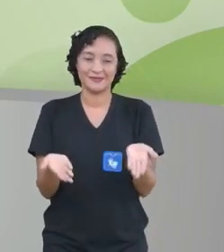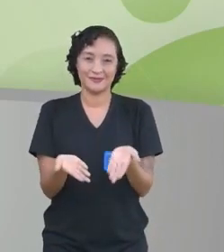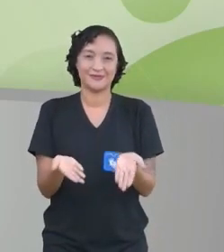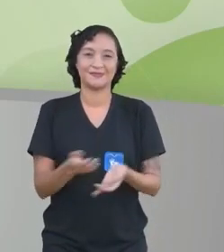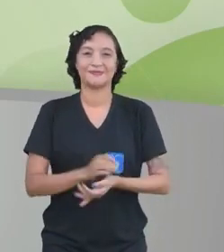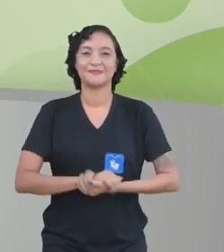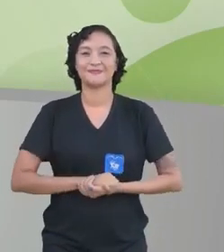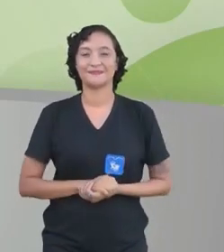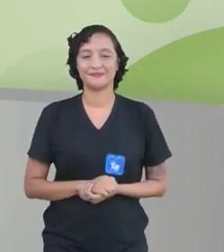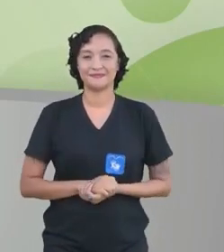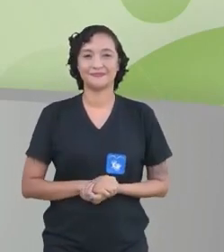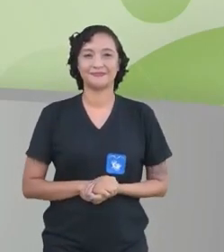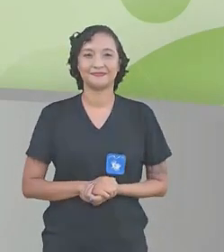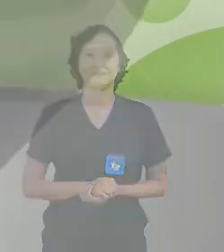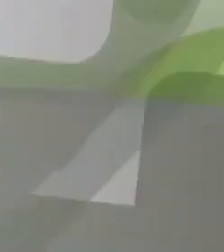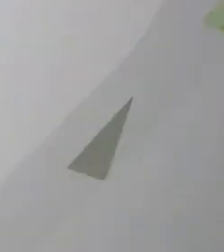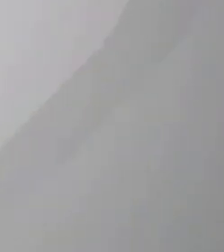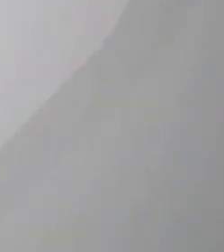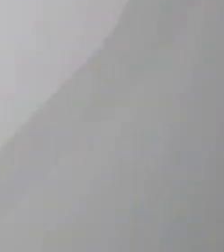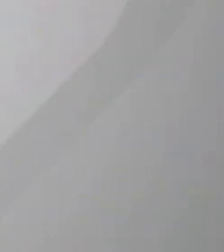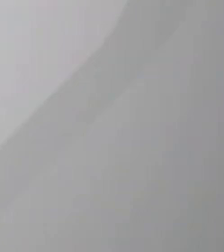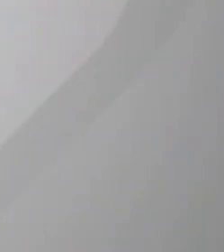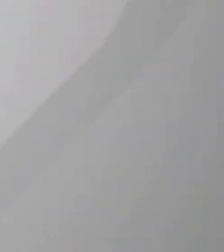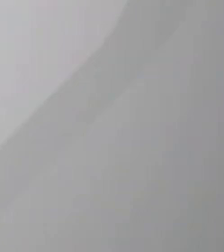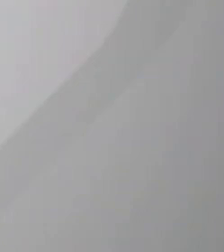lá, crianças?